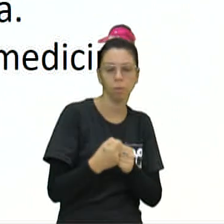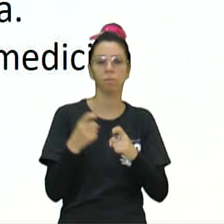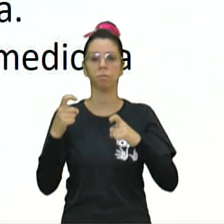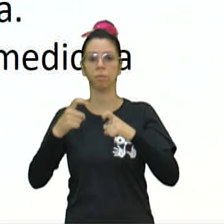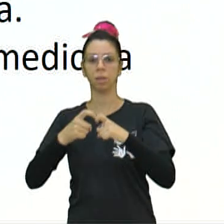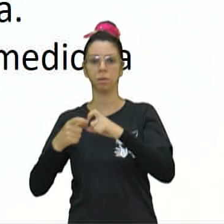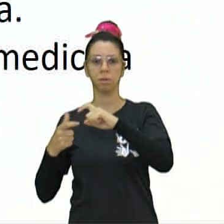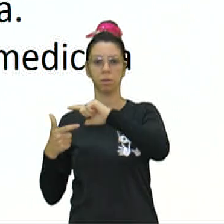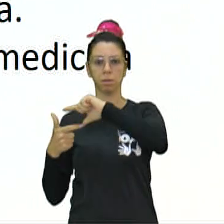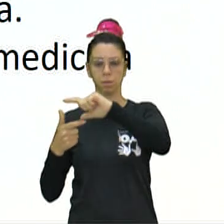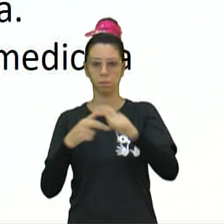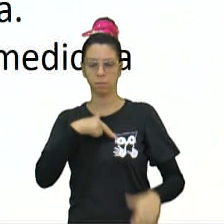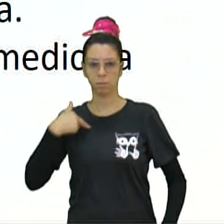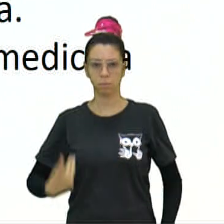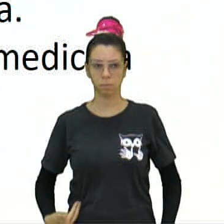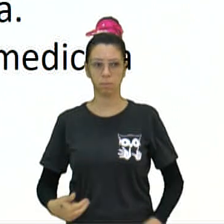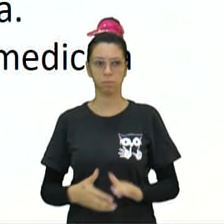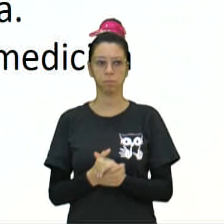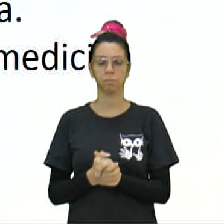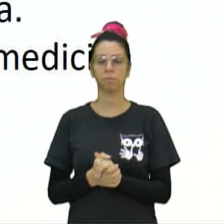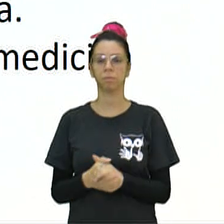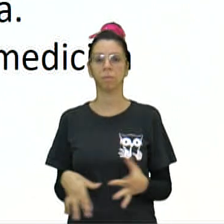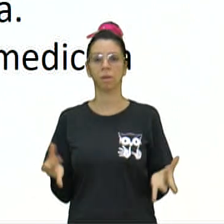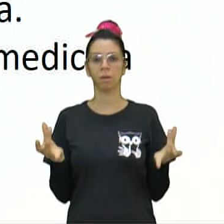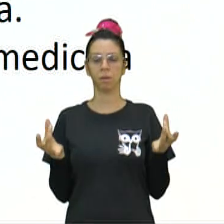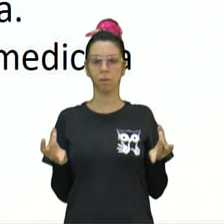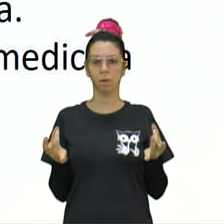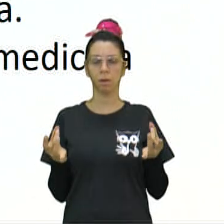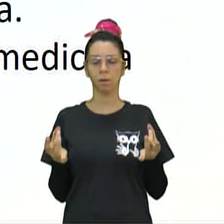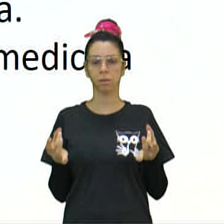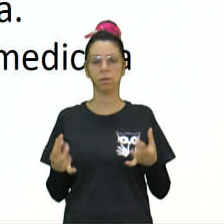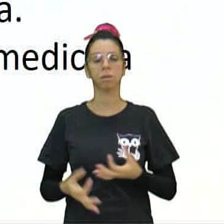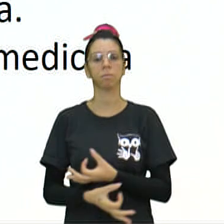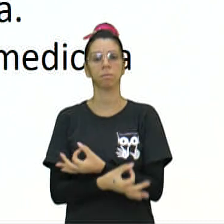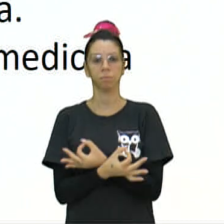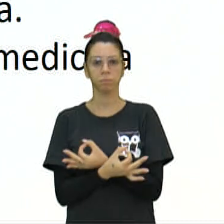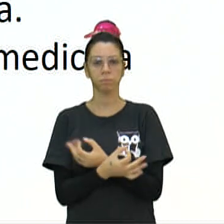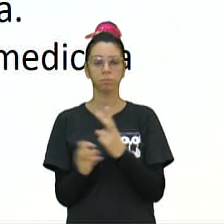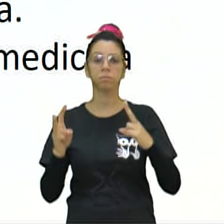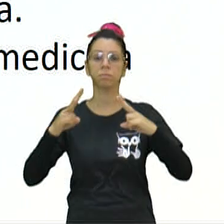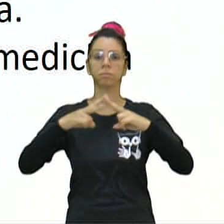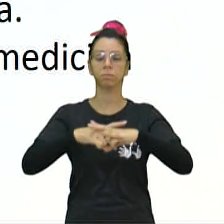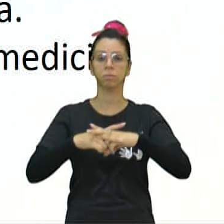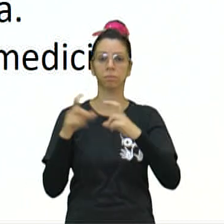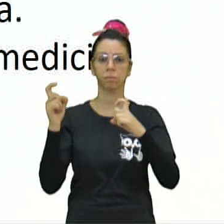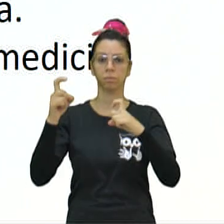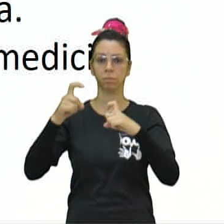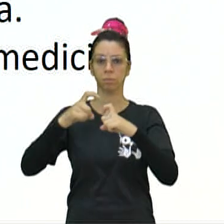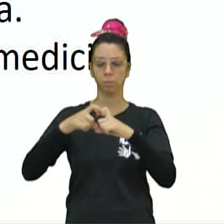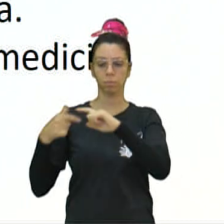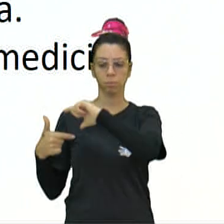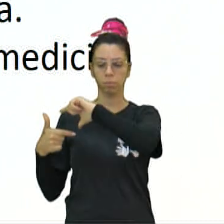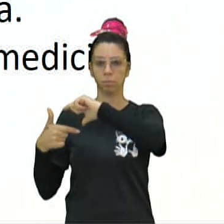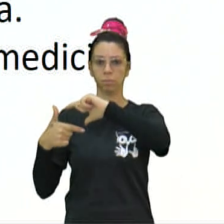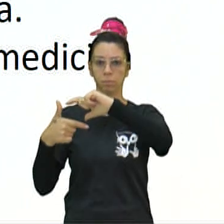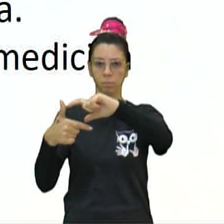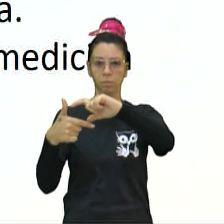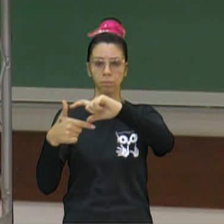D, yoga, meditação, artes marciais e medicina